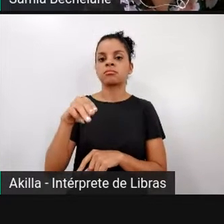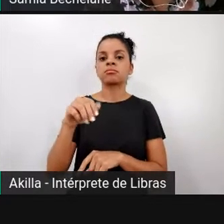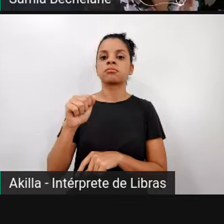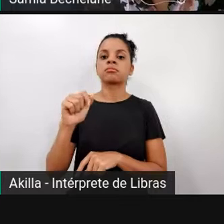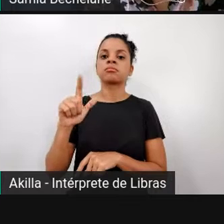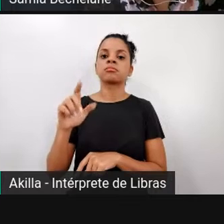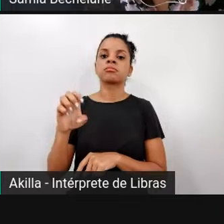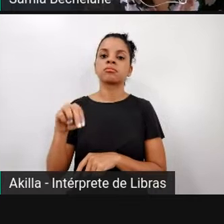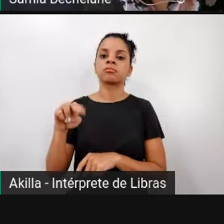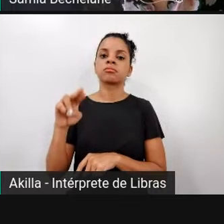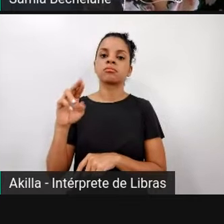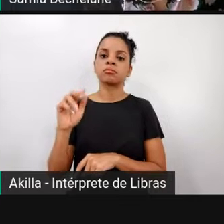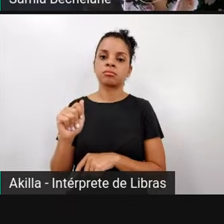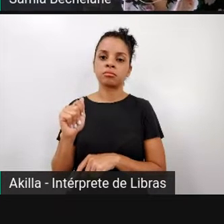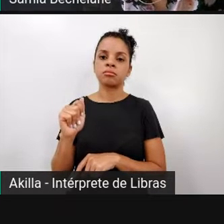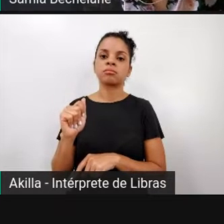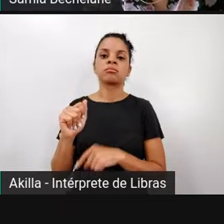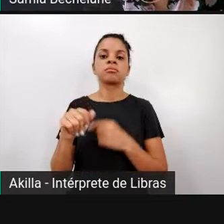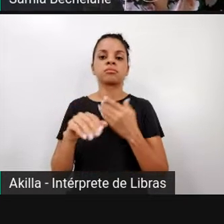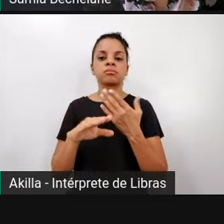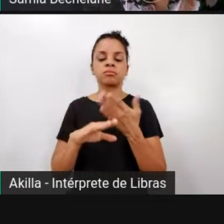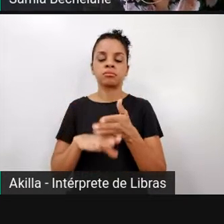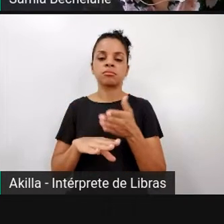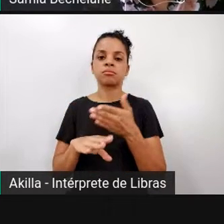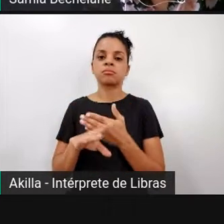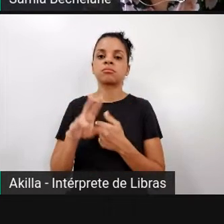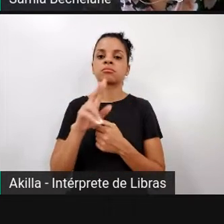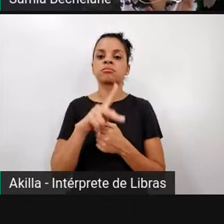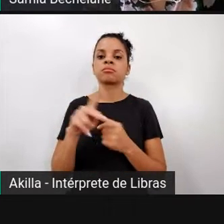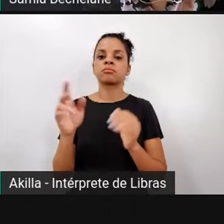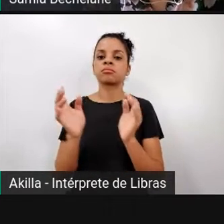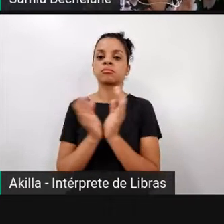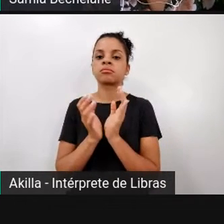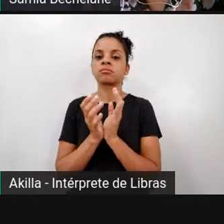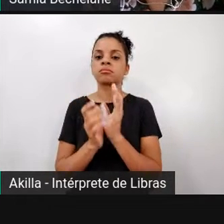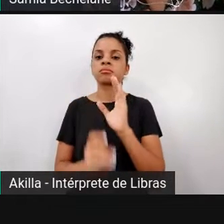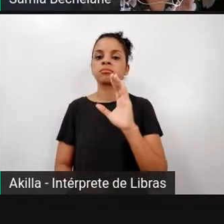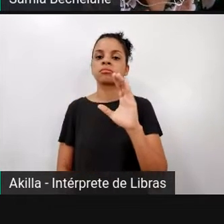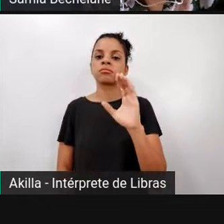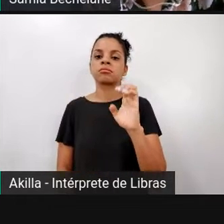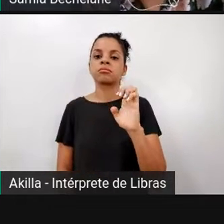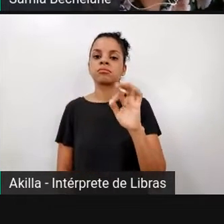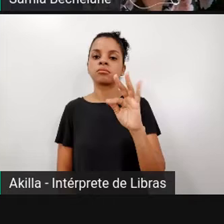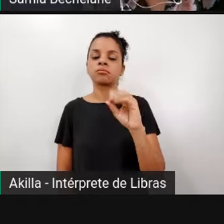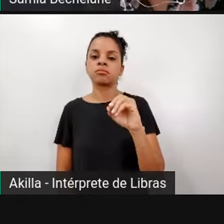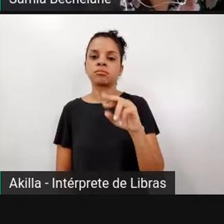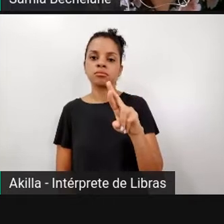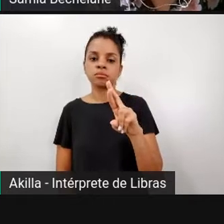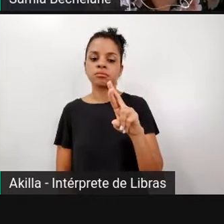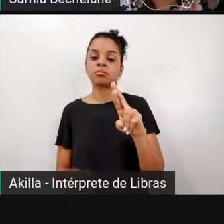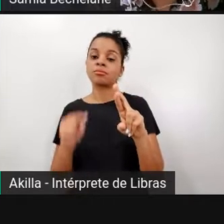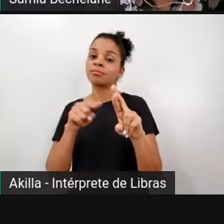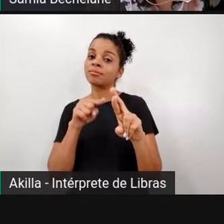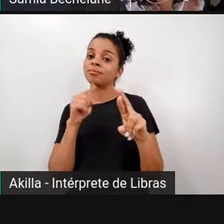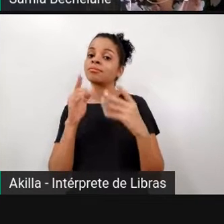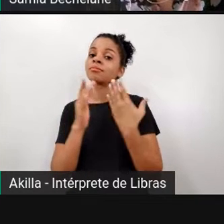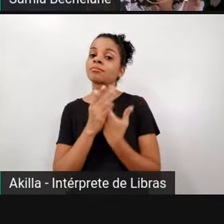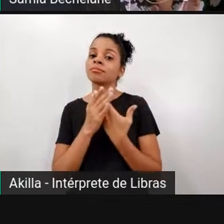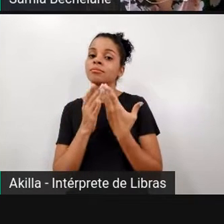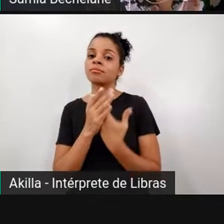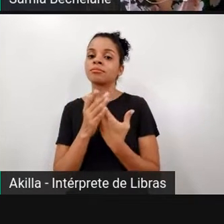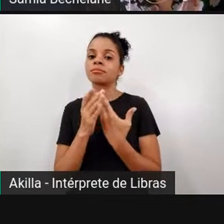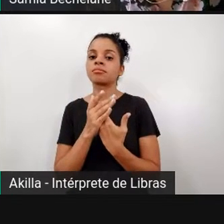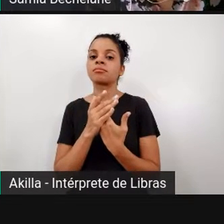corpo docente do CEFOR, a pesquisa de mestrado dela, lá da década de 90, ela estudou justamente o poder de agenda